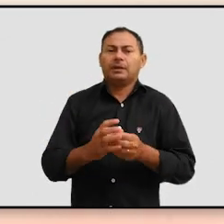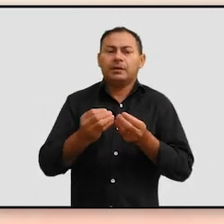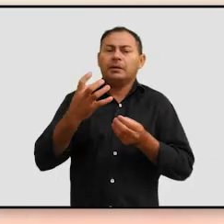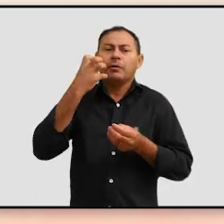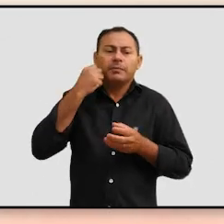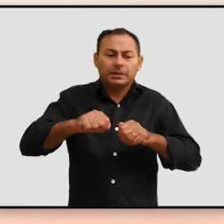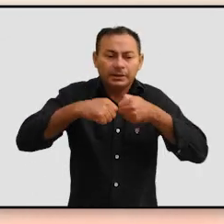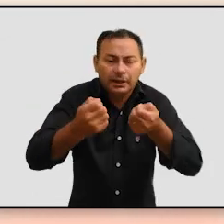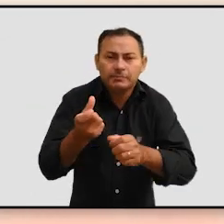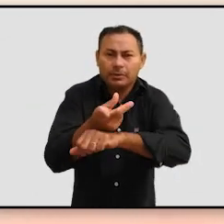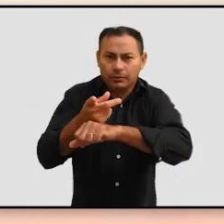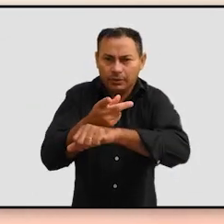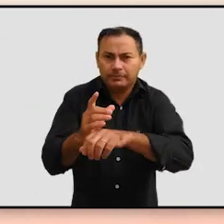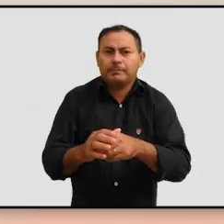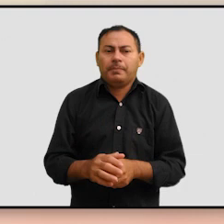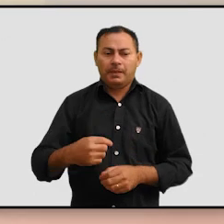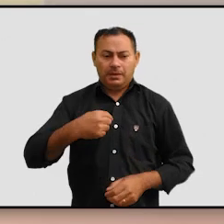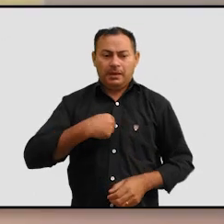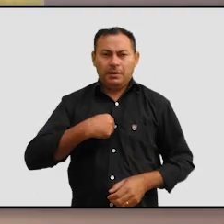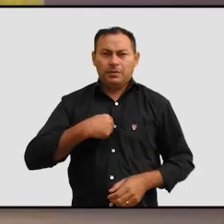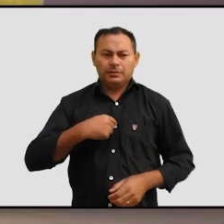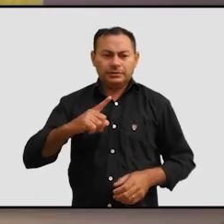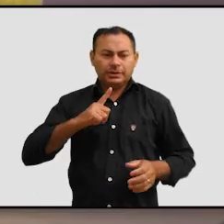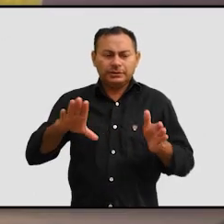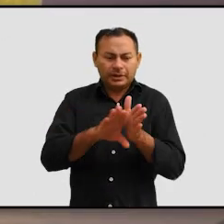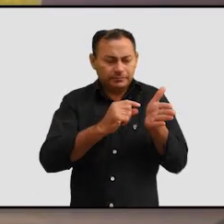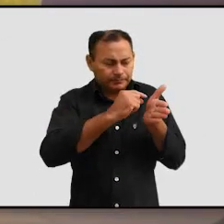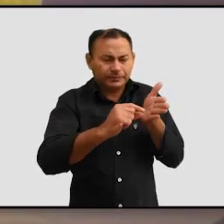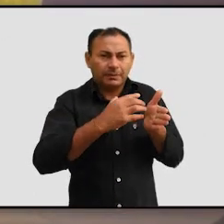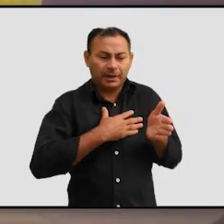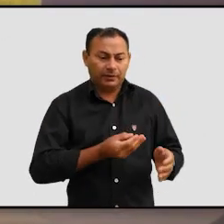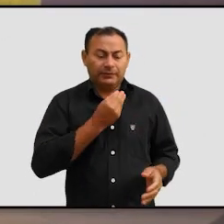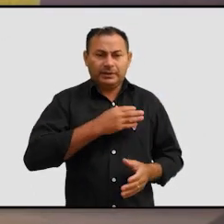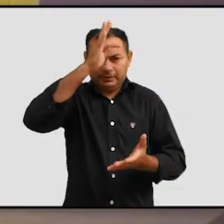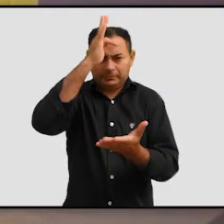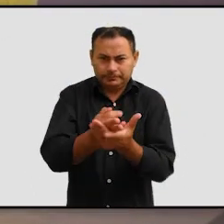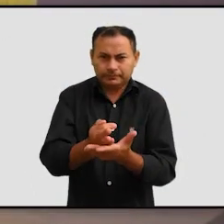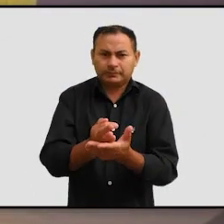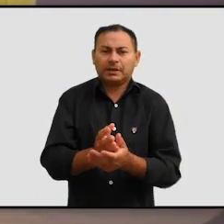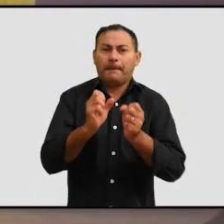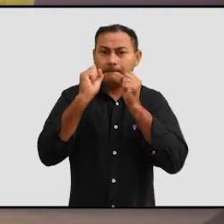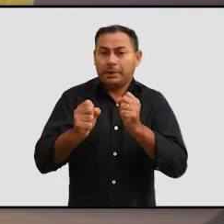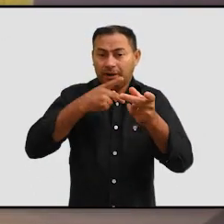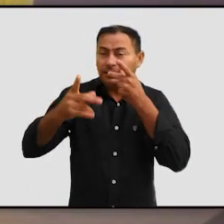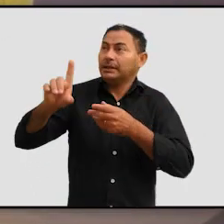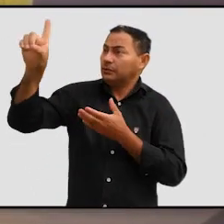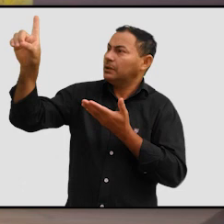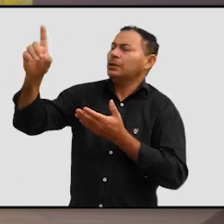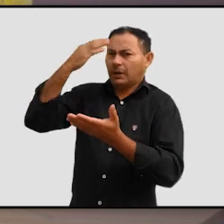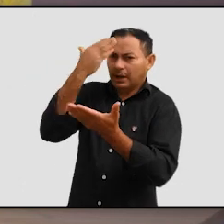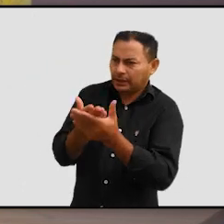que recompensa aqueles que o buscam. Eu tinha chegado neste ponto da minha jornada de fé e já podia dizer